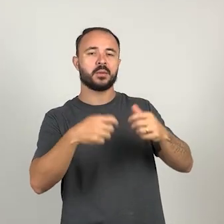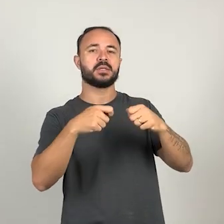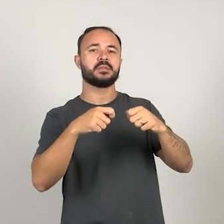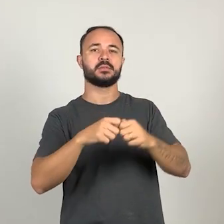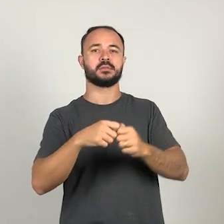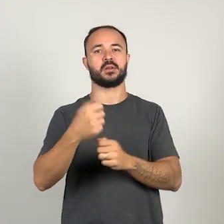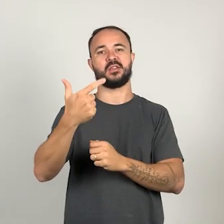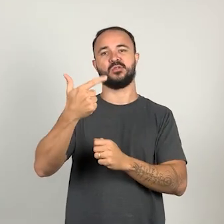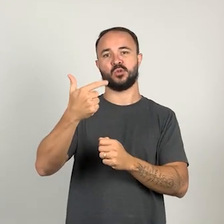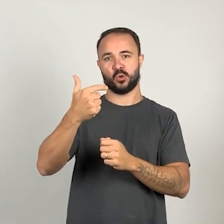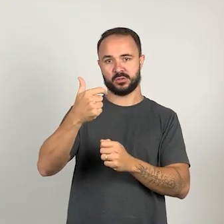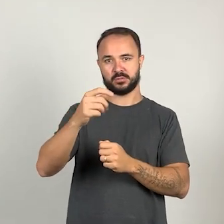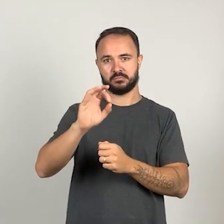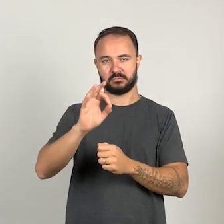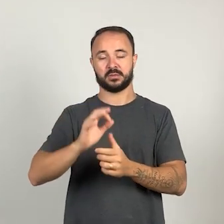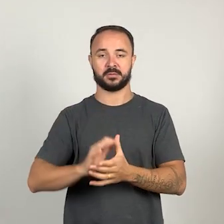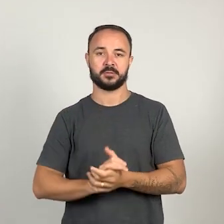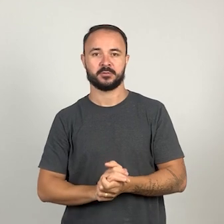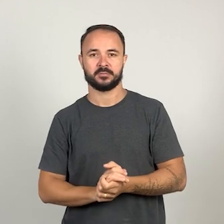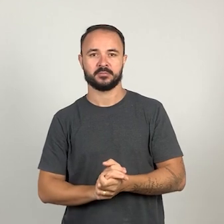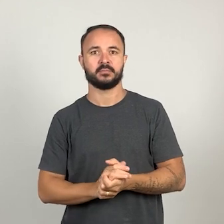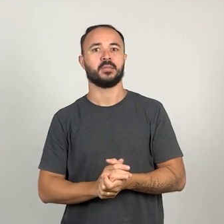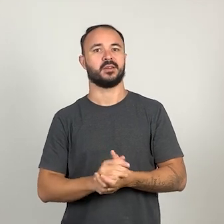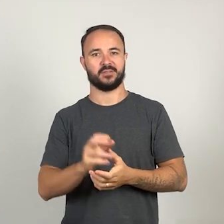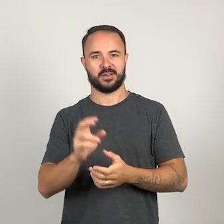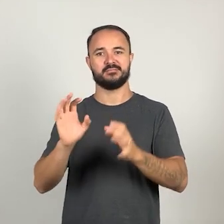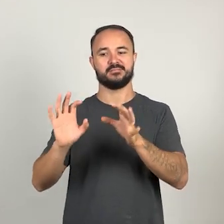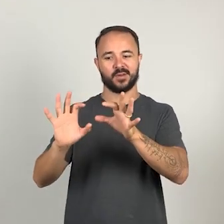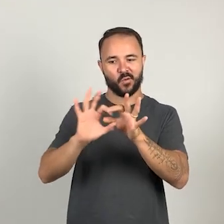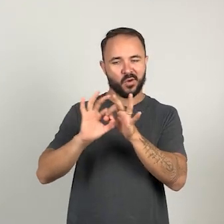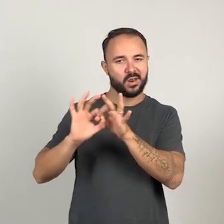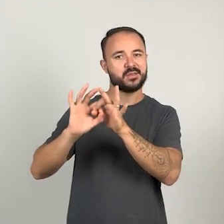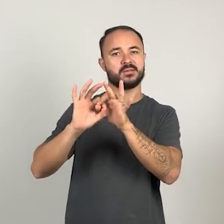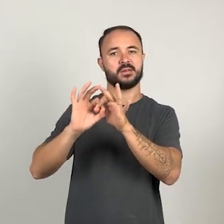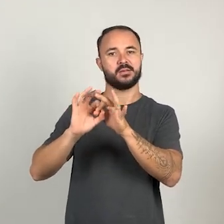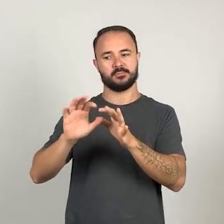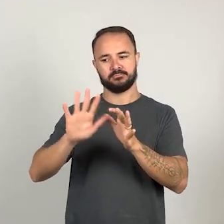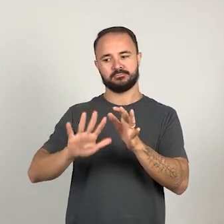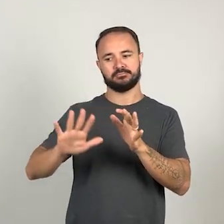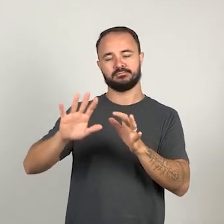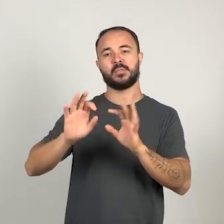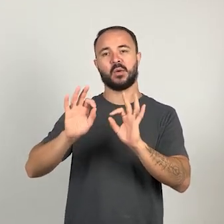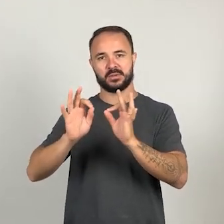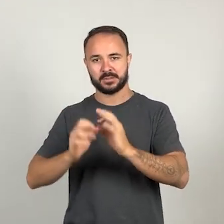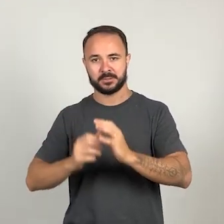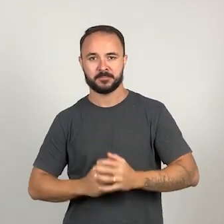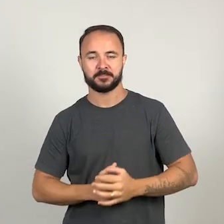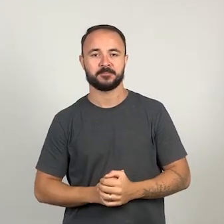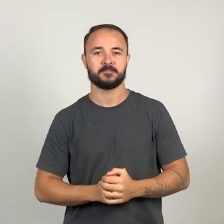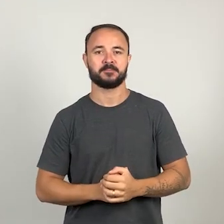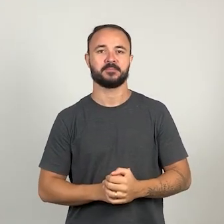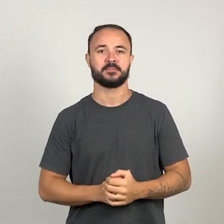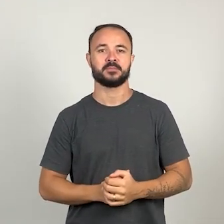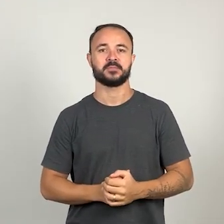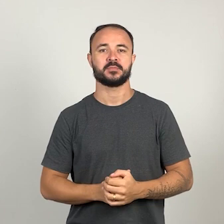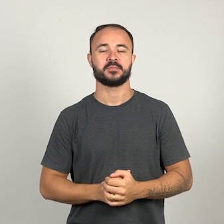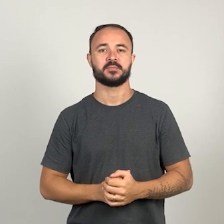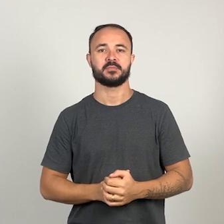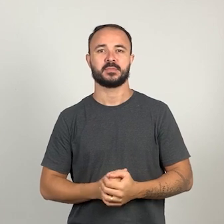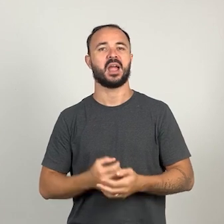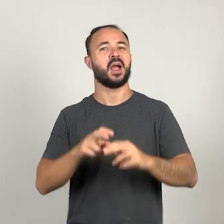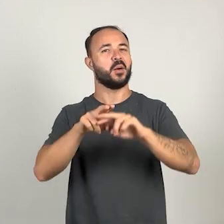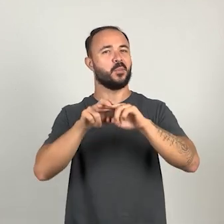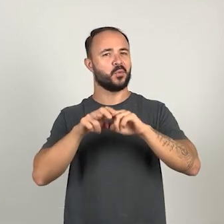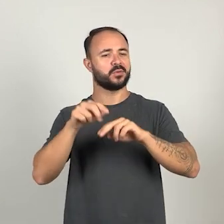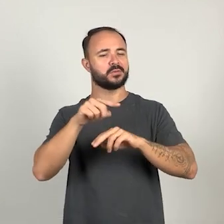de 12 dentes. Ela vai ser acoplada justamente no lado, e é por isso que vai ser feito um movimento